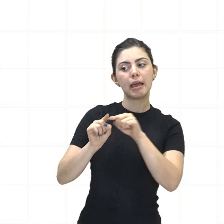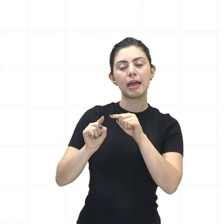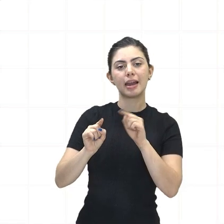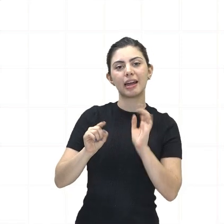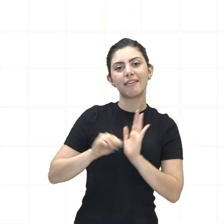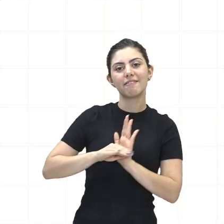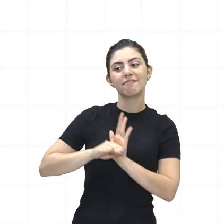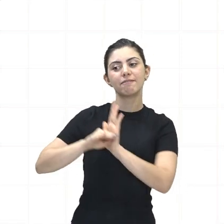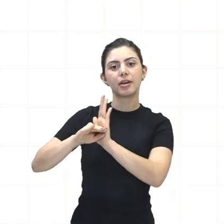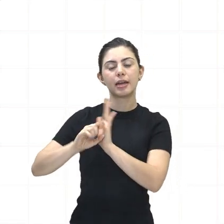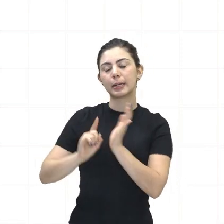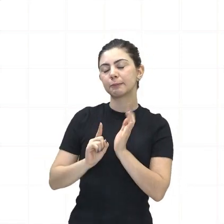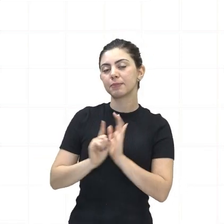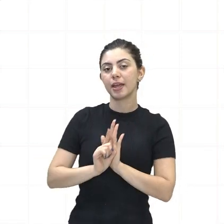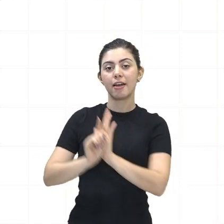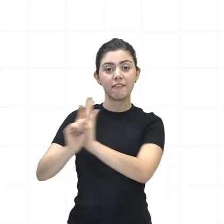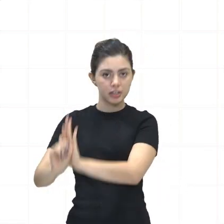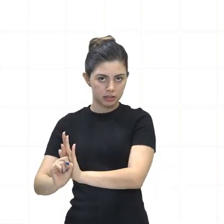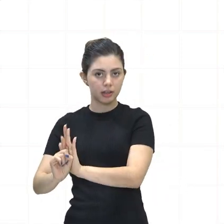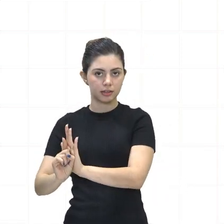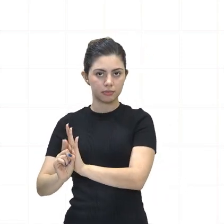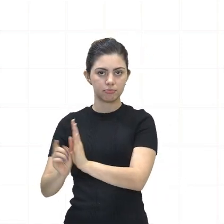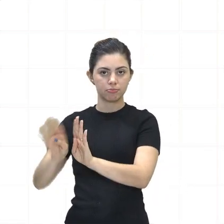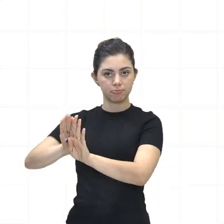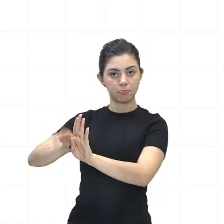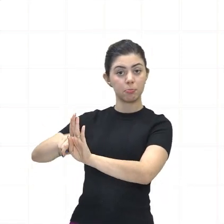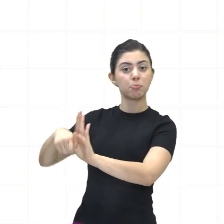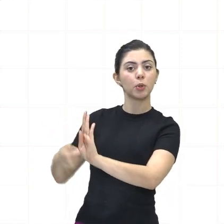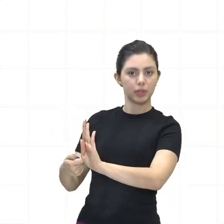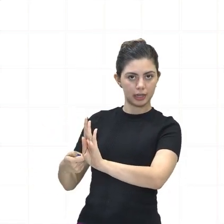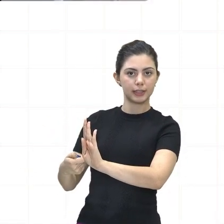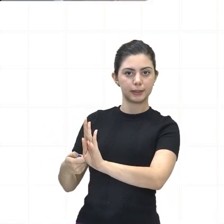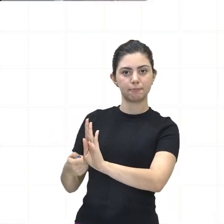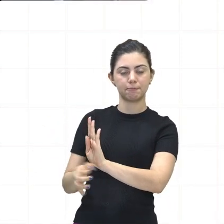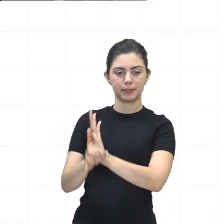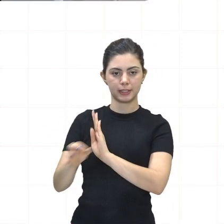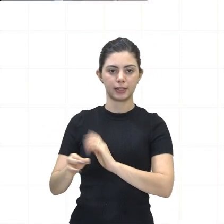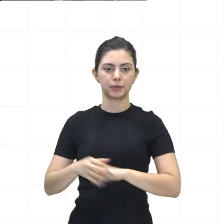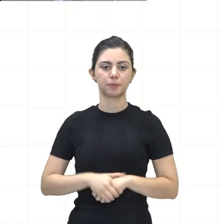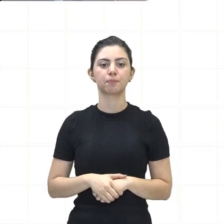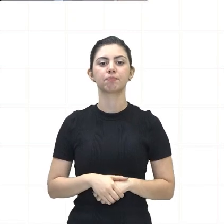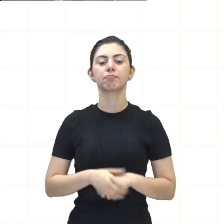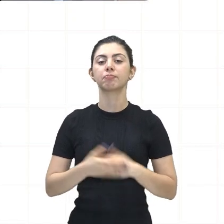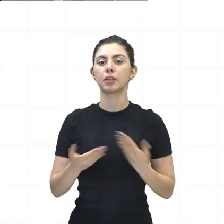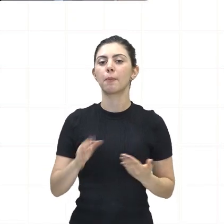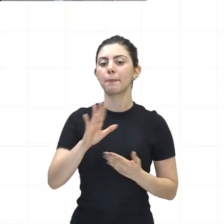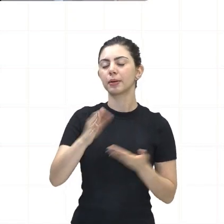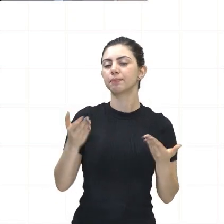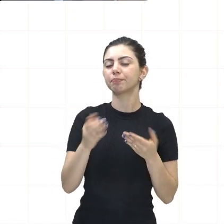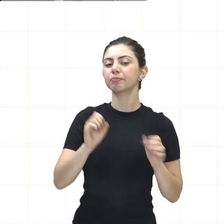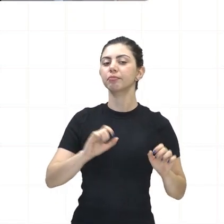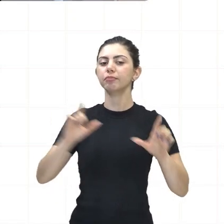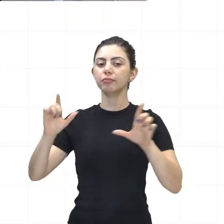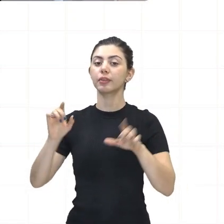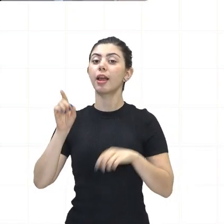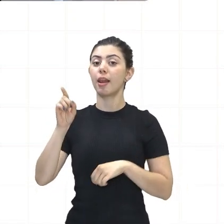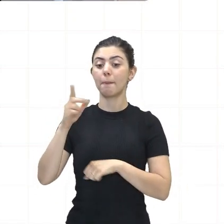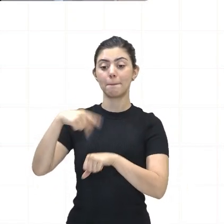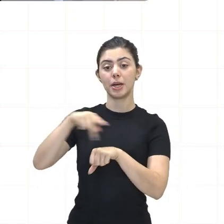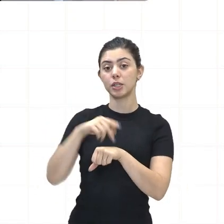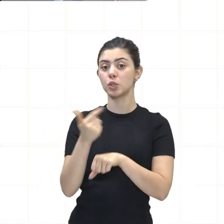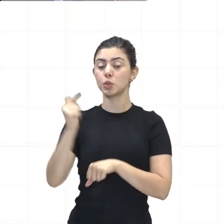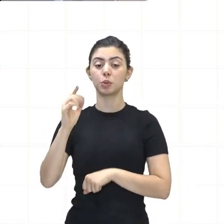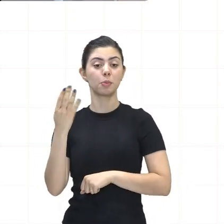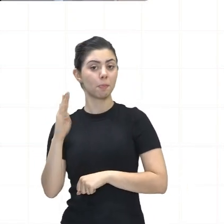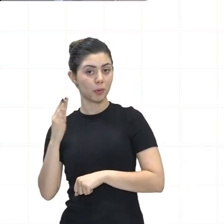Ela não tem os benefícios que a gente vai falar daqui a pouco, né? Por outro lado, a gente vai ver nessa tela aí agora que a Bolívia entrou como